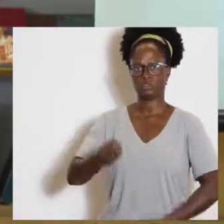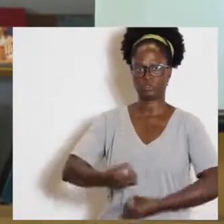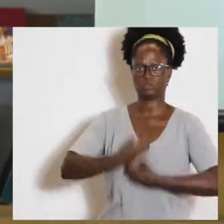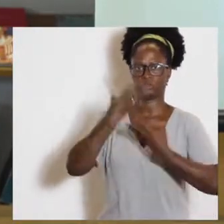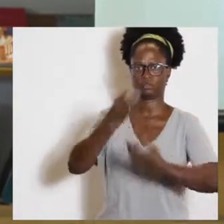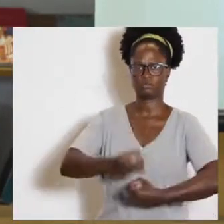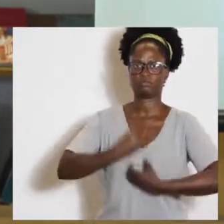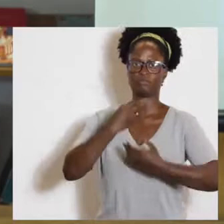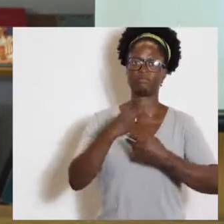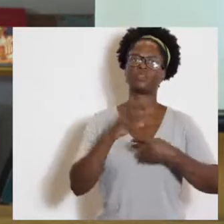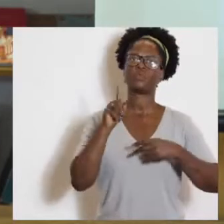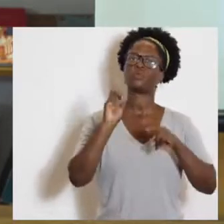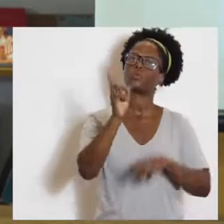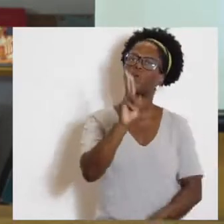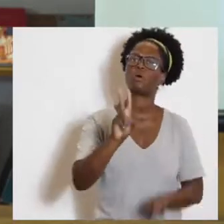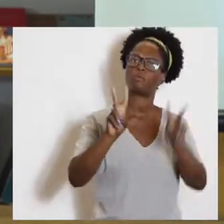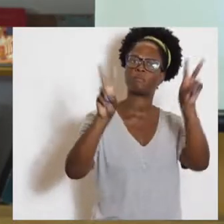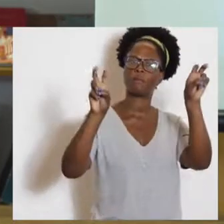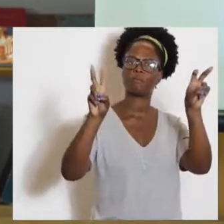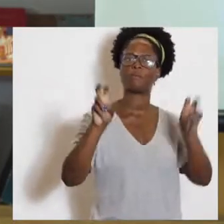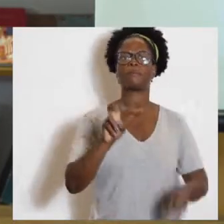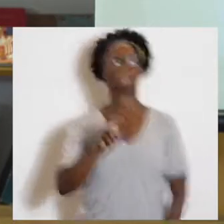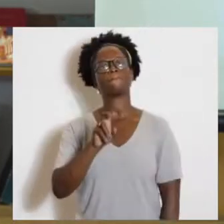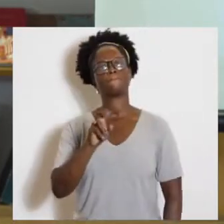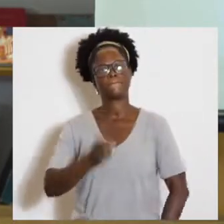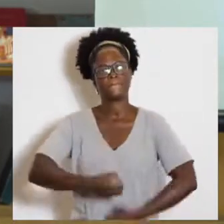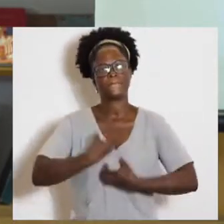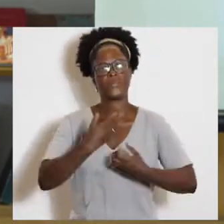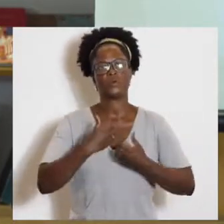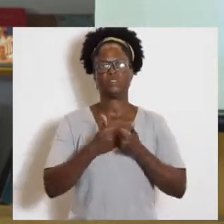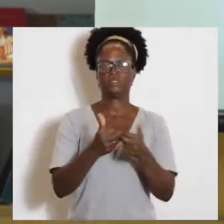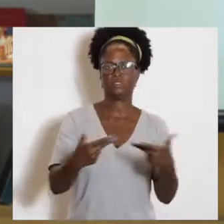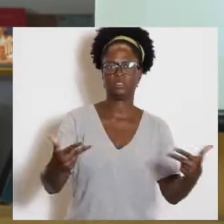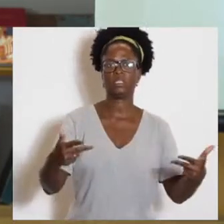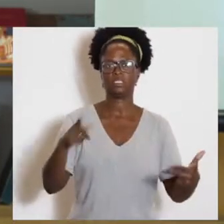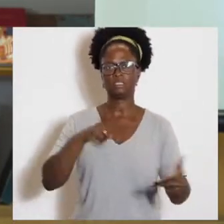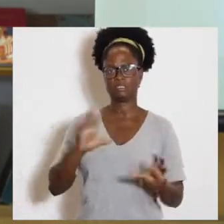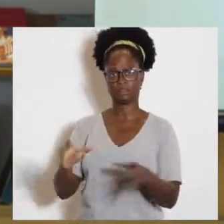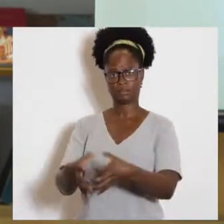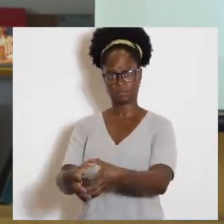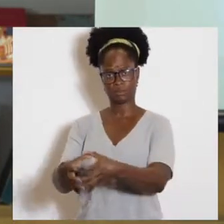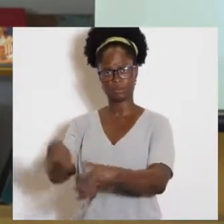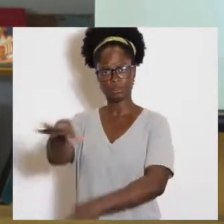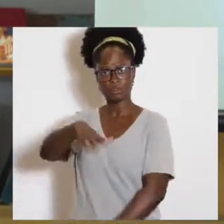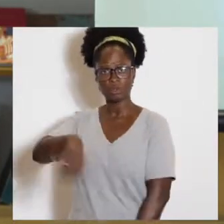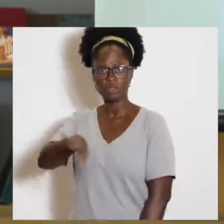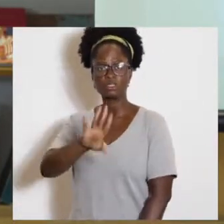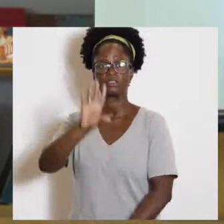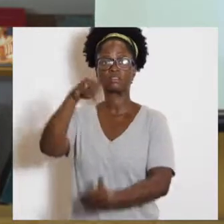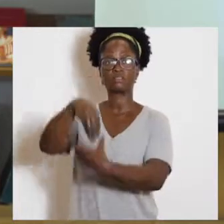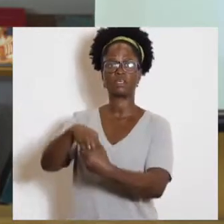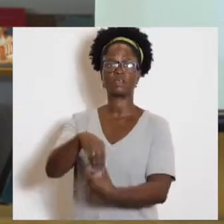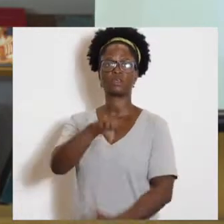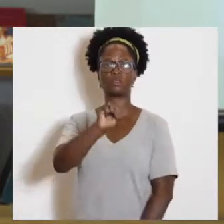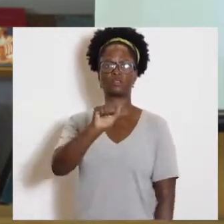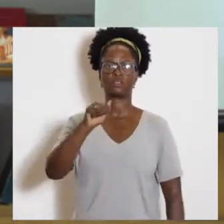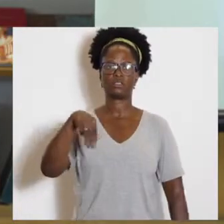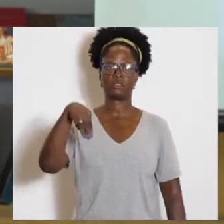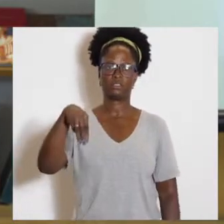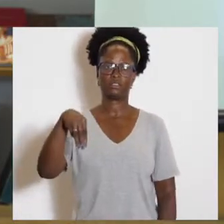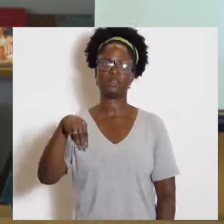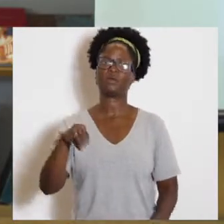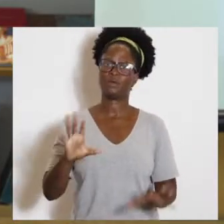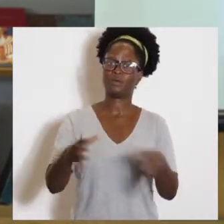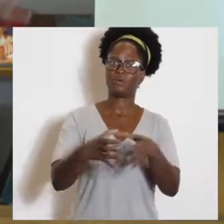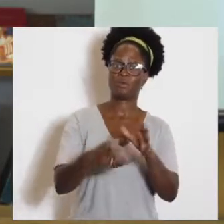o exija ambulante justamente feito formado por essa geração de poetas dos lances de mulheres